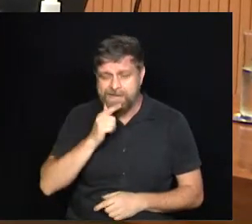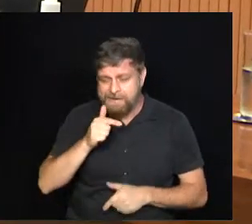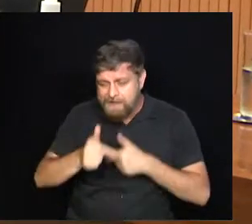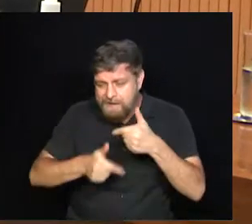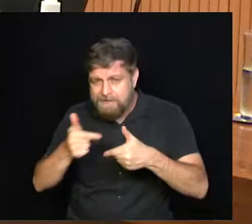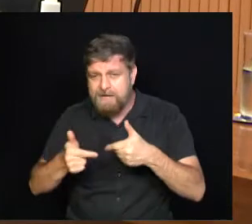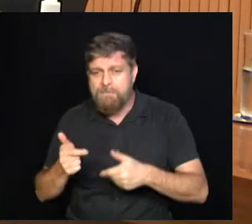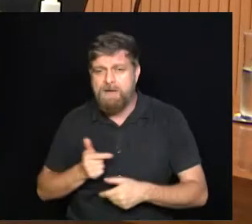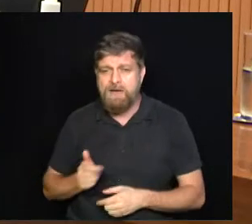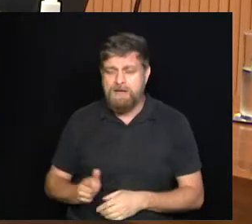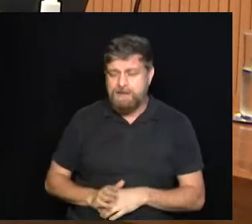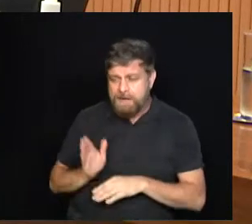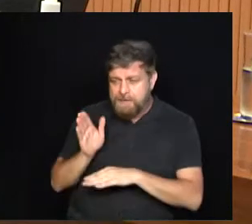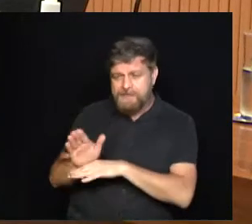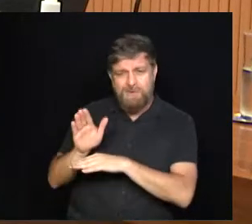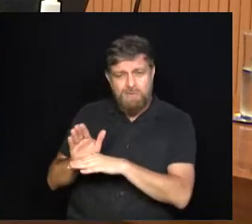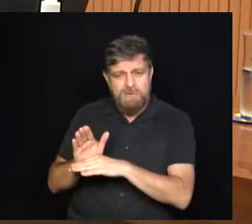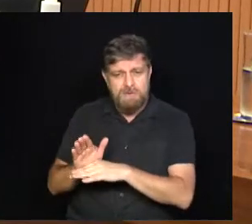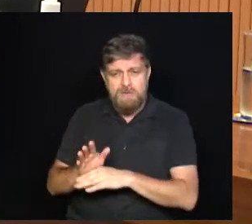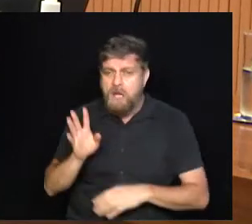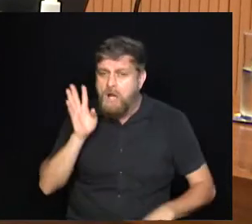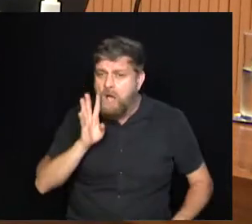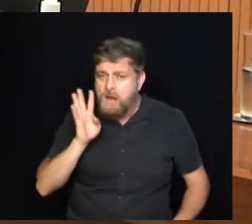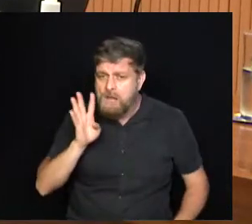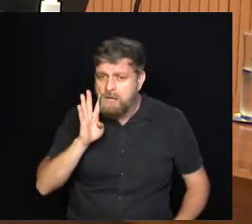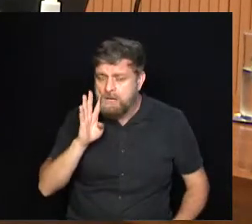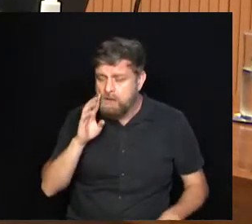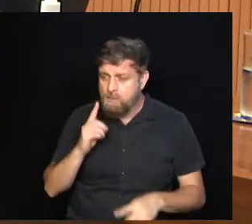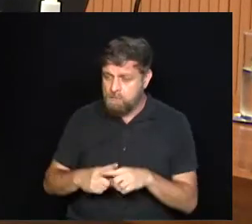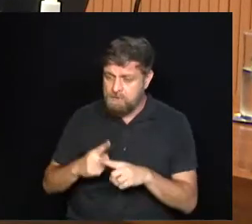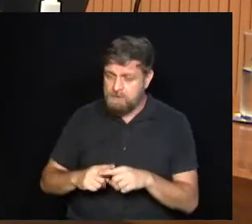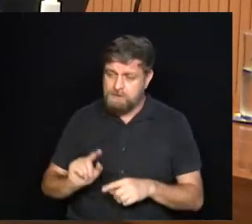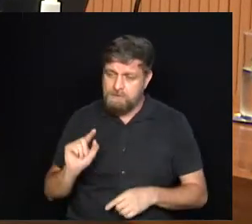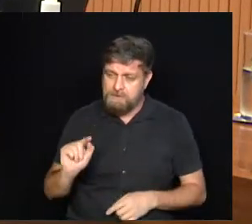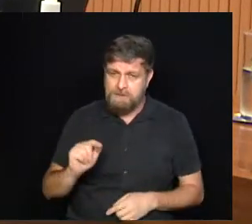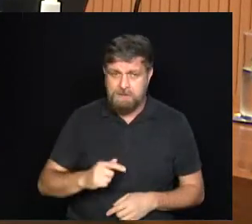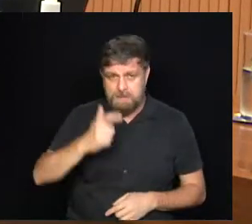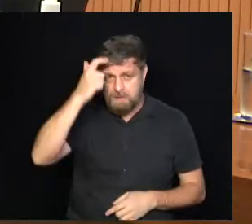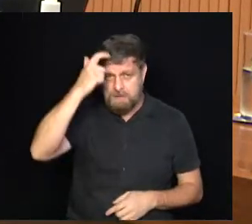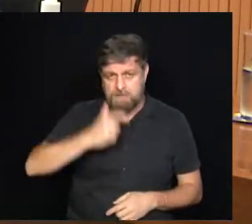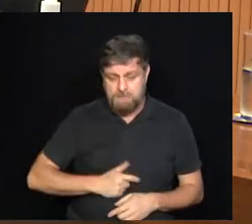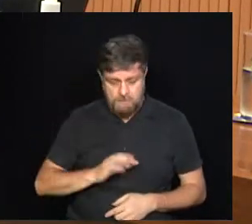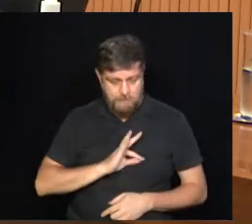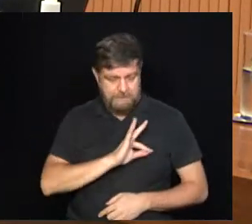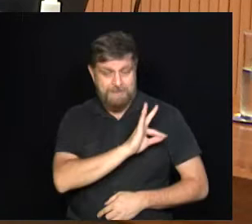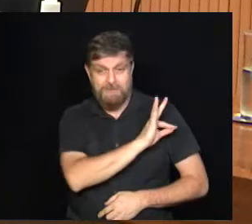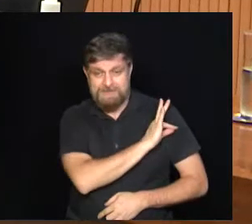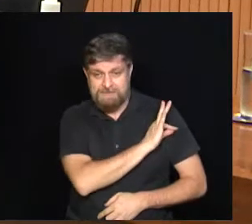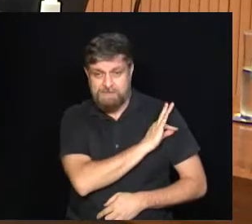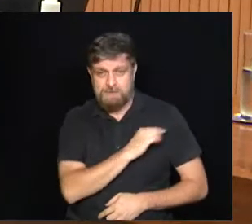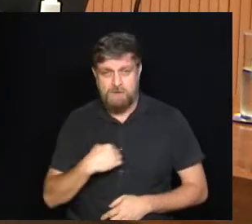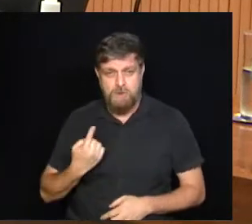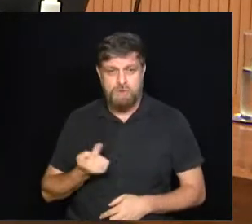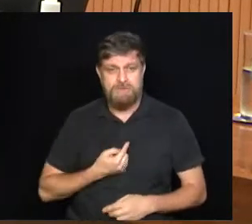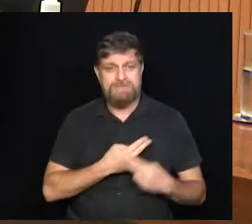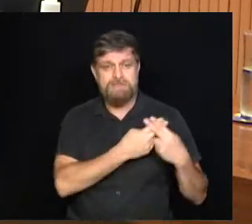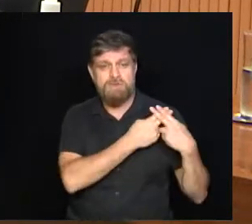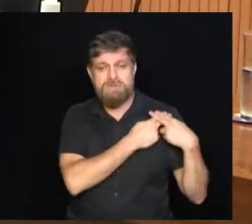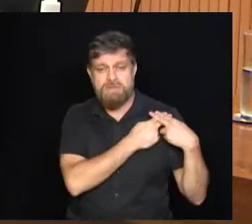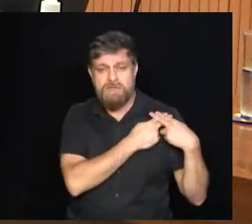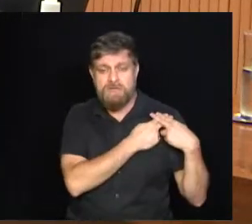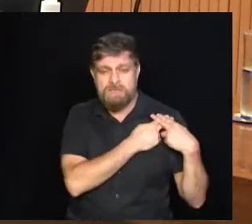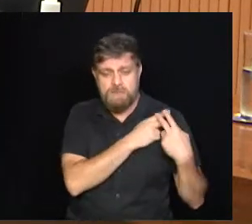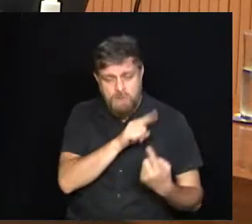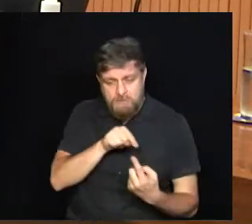legal de ouvir isso, né? Porque como policial, como guarda municipal, a nossa missão é exatamente